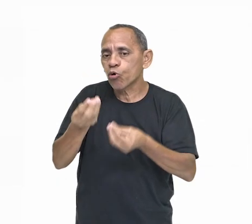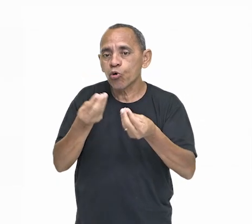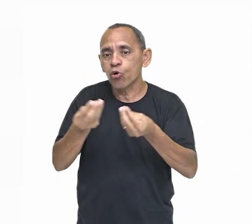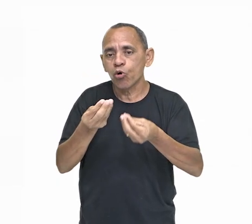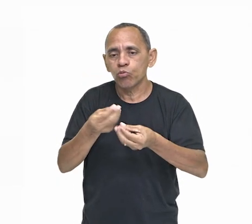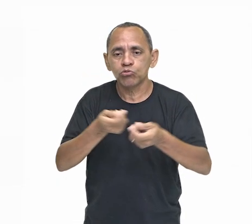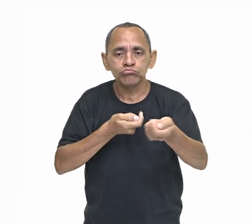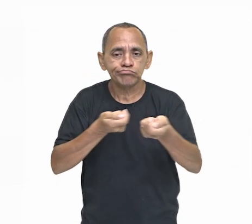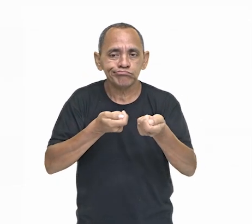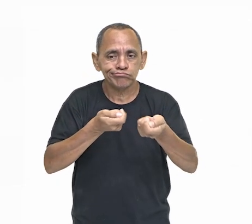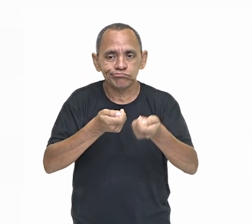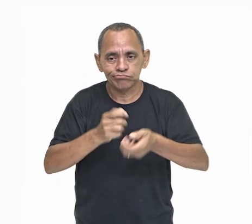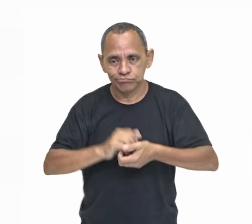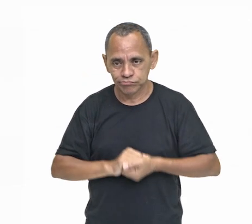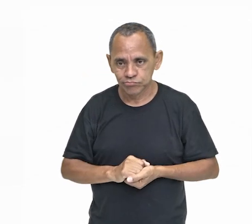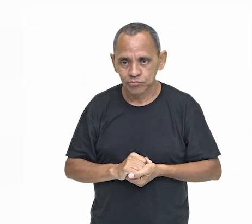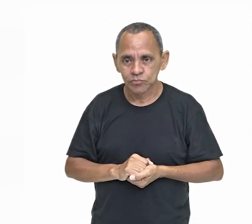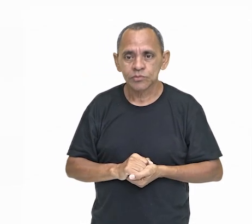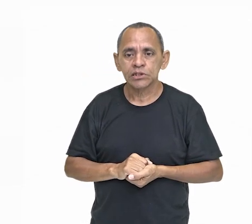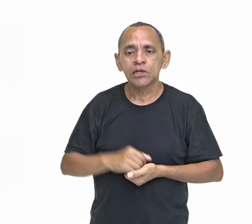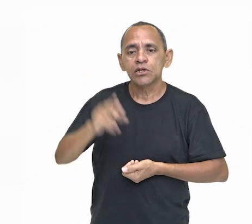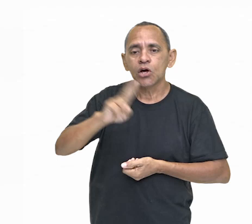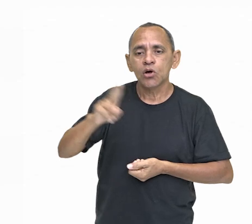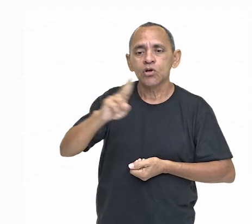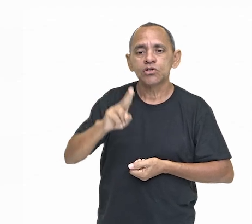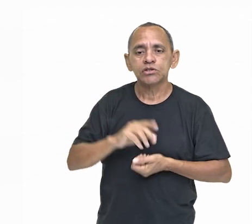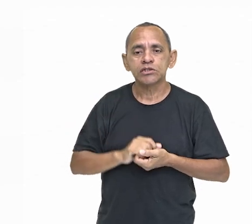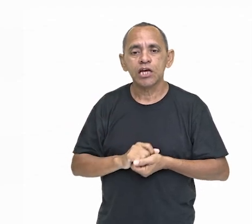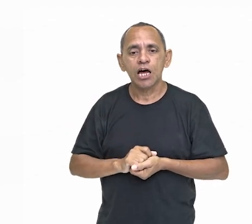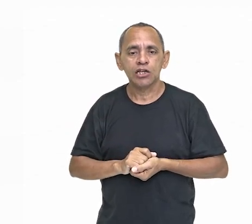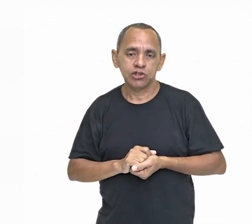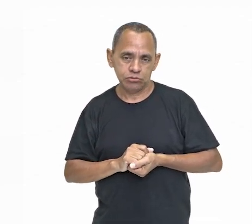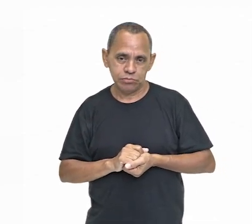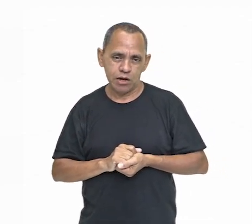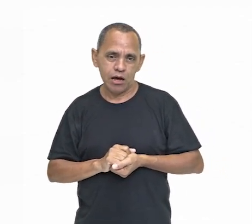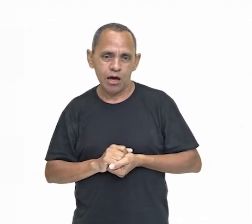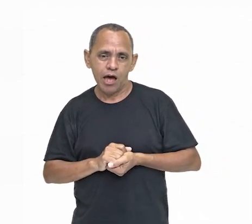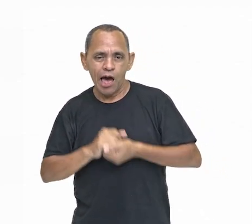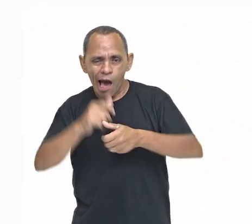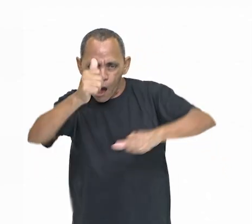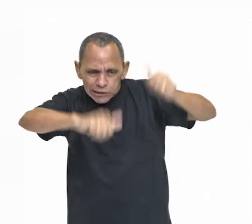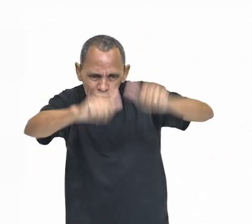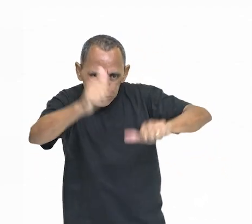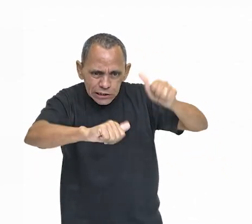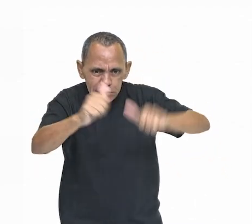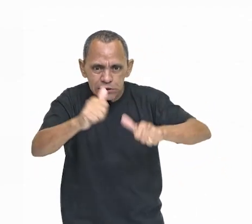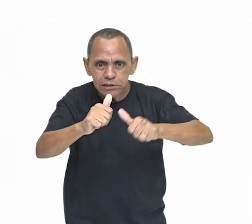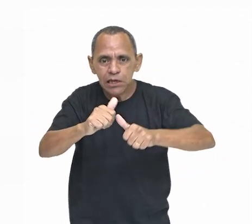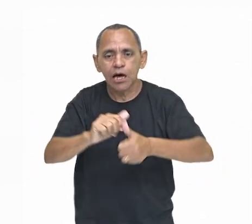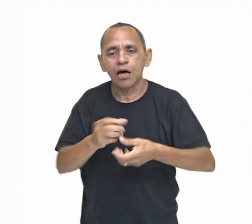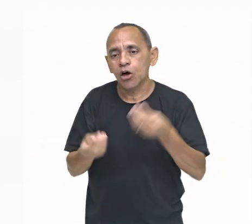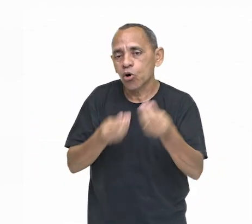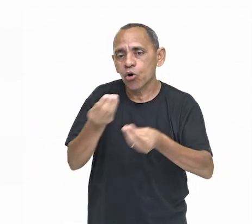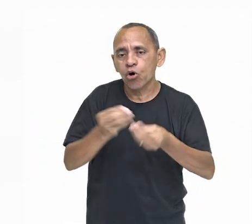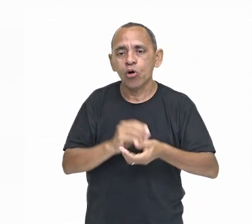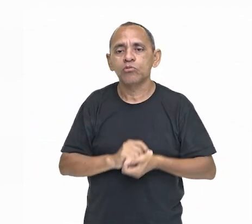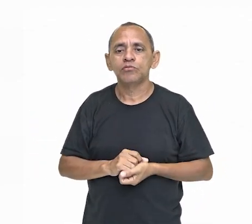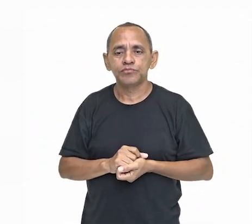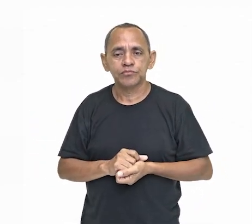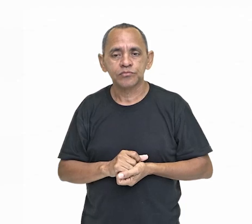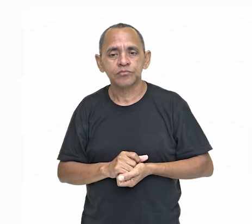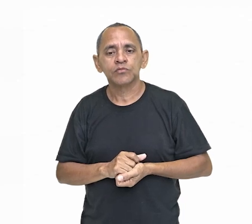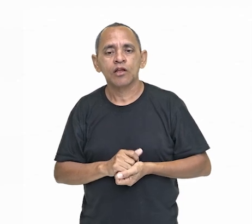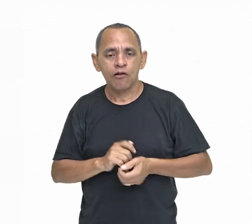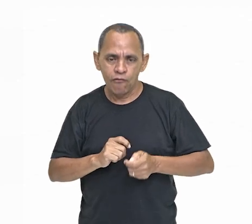aí, são usados para medir diferentes parâmetros do circuito, como tensão